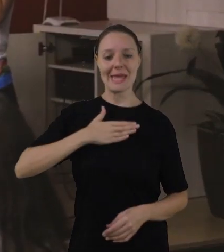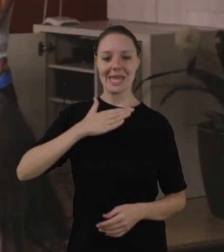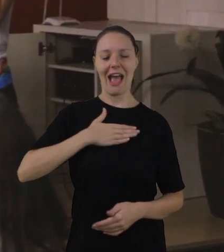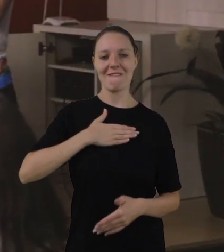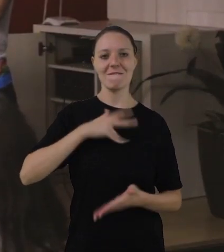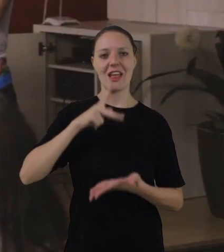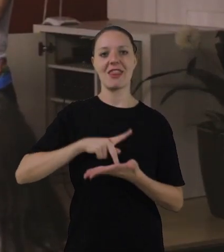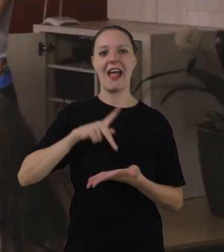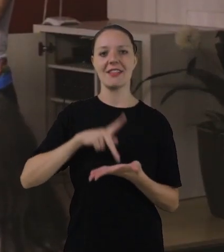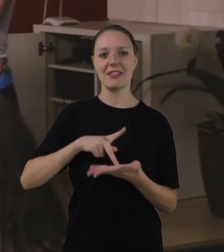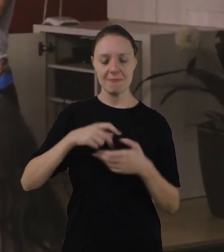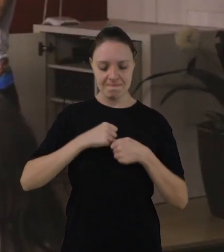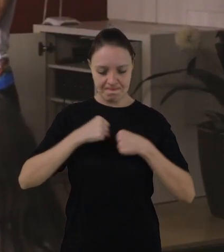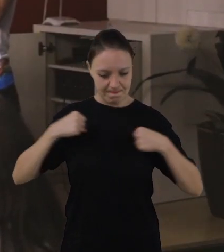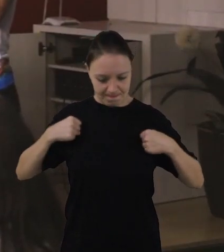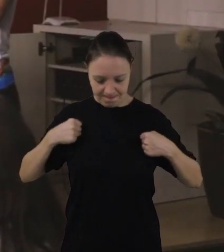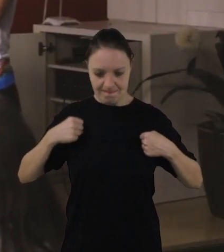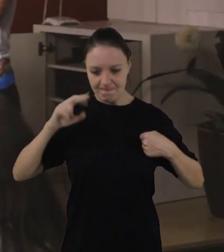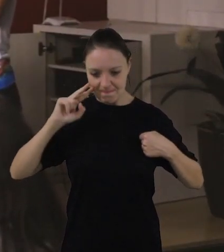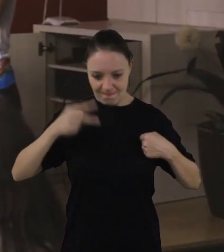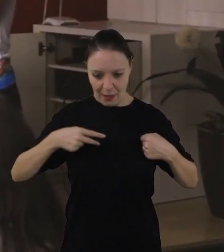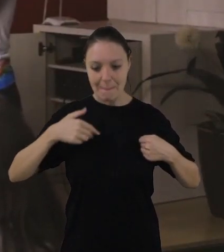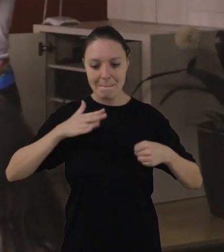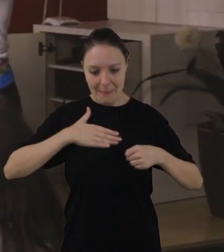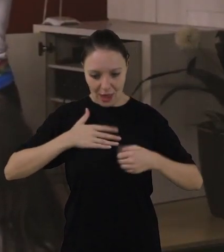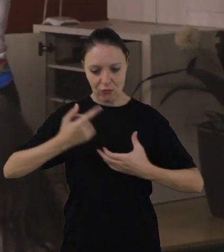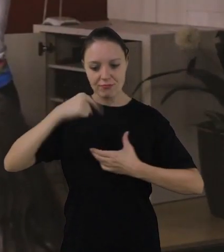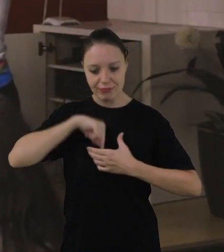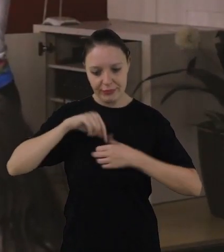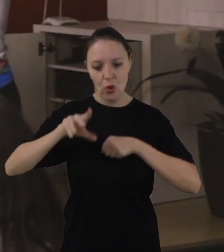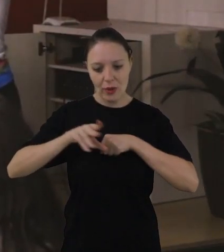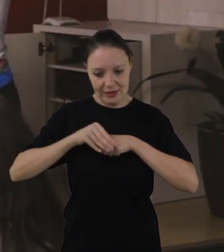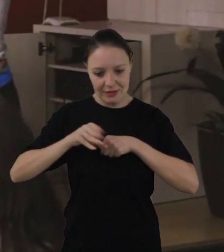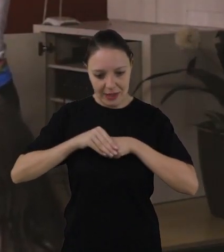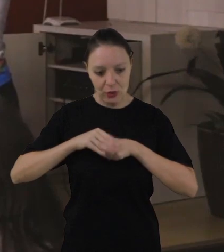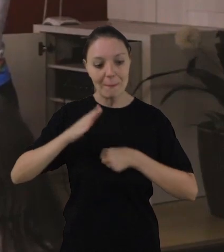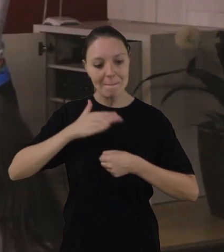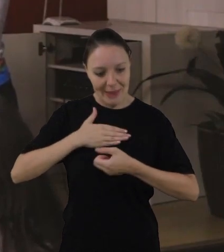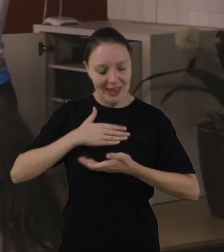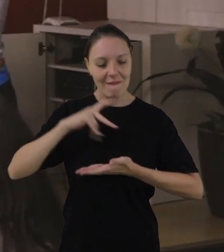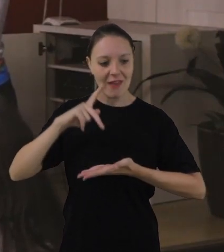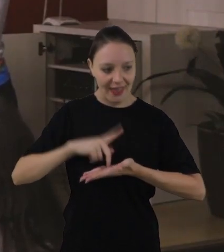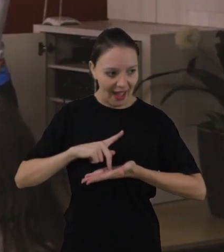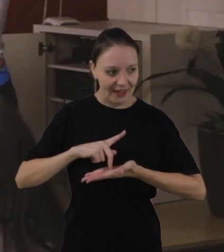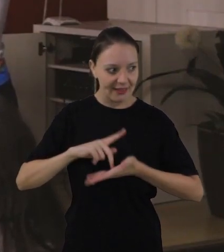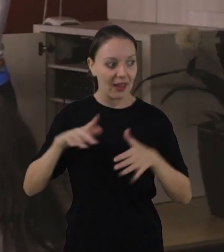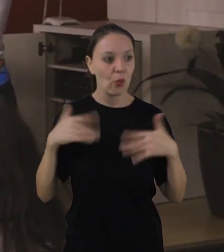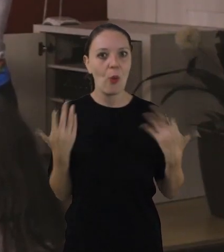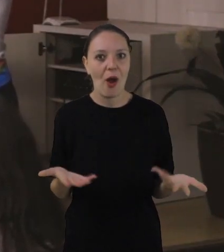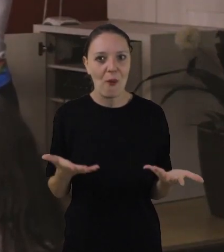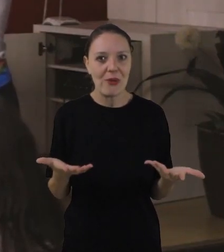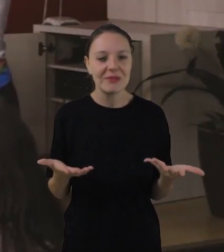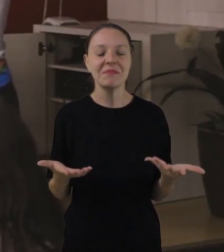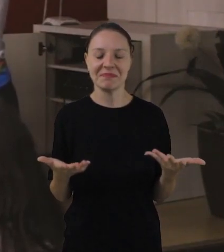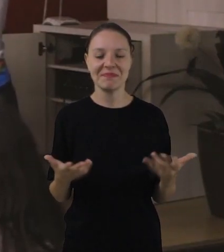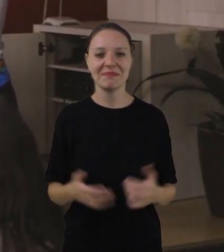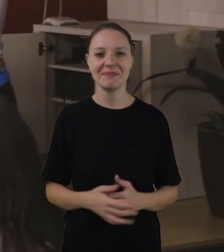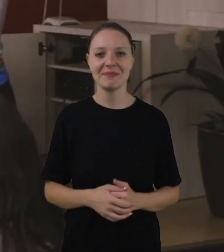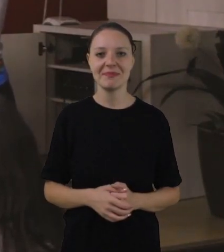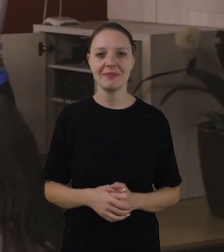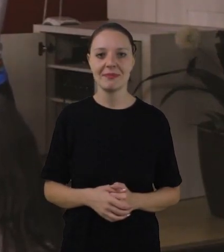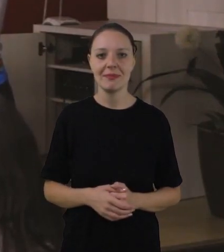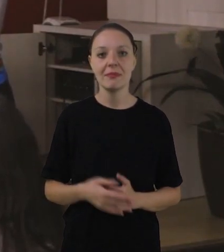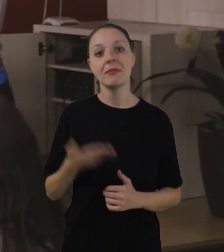verdade? Para você fazer uma volta, o teu conhecimento interior é a tua verdade. Enfim. Então, foi na Grécia ali que